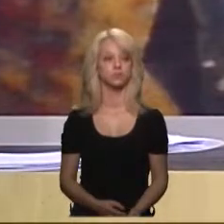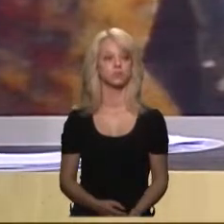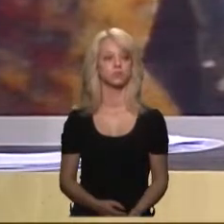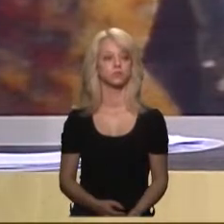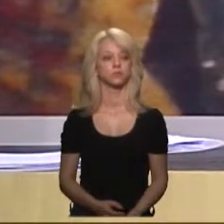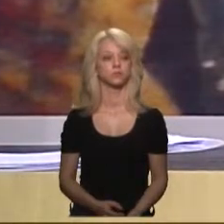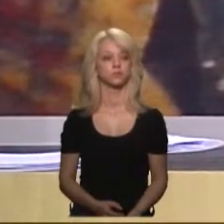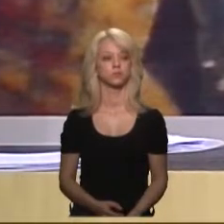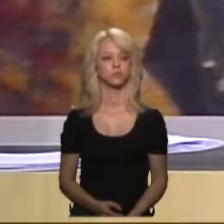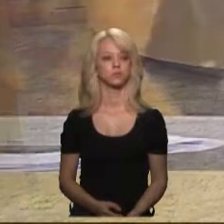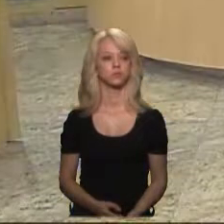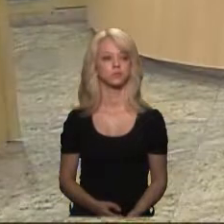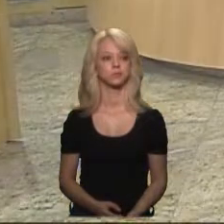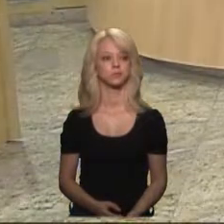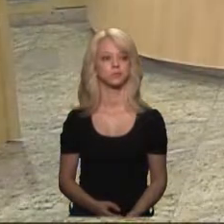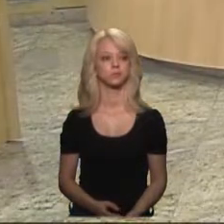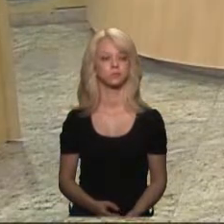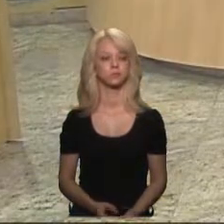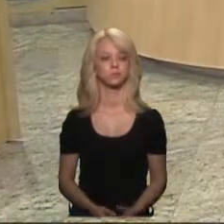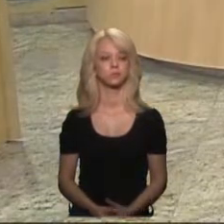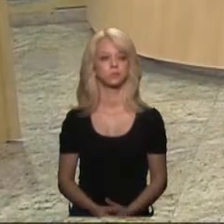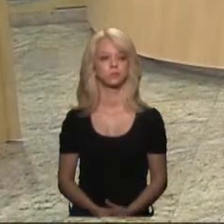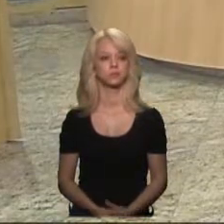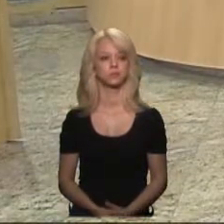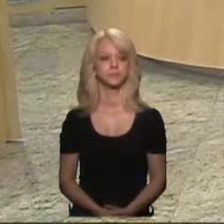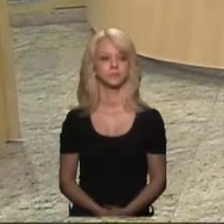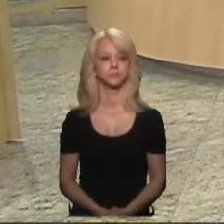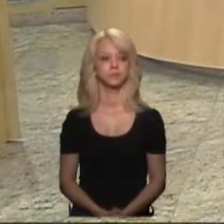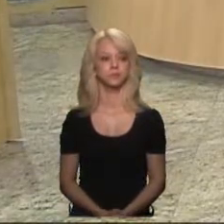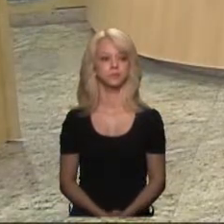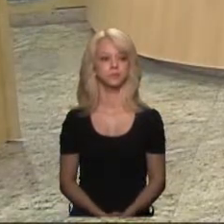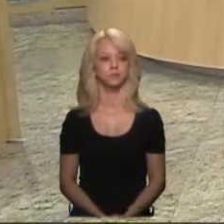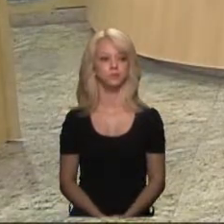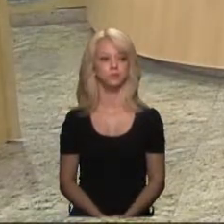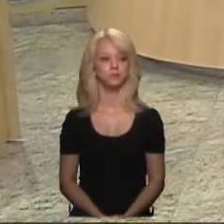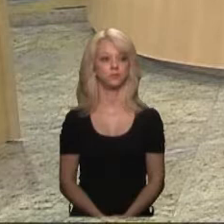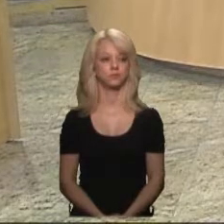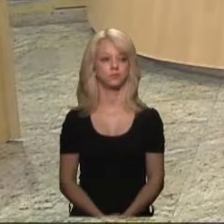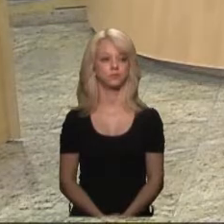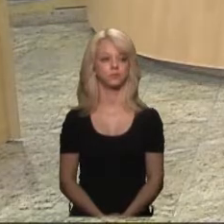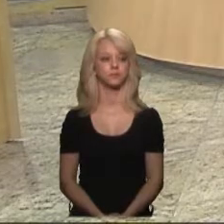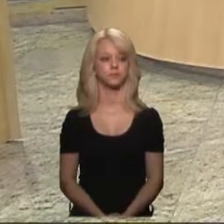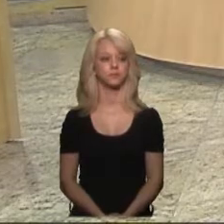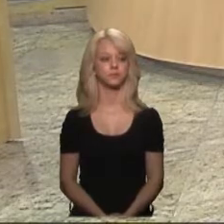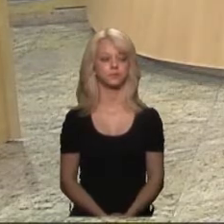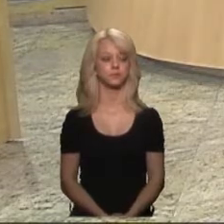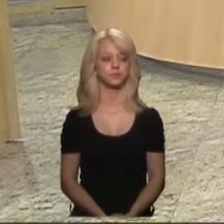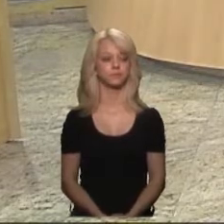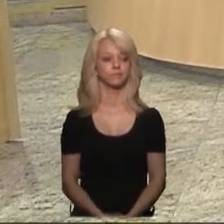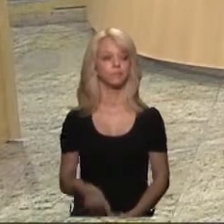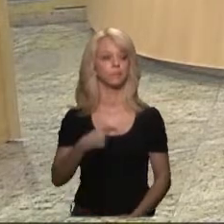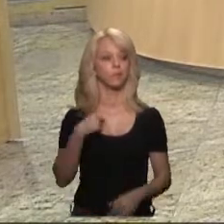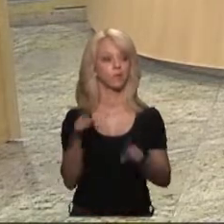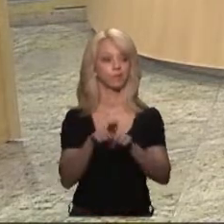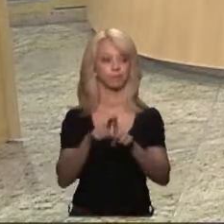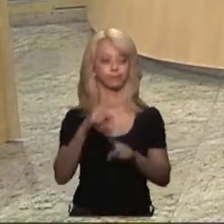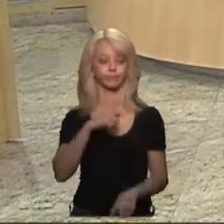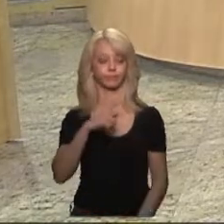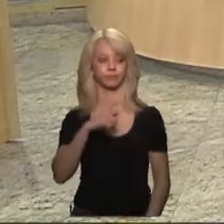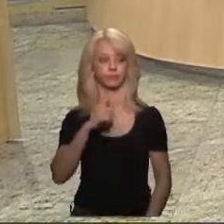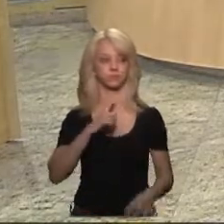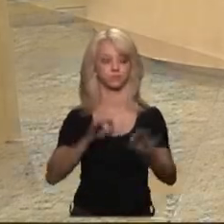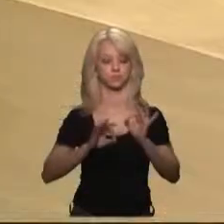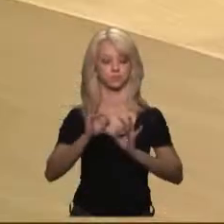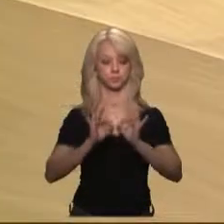costuma respeitando a pauta. Eu também tenho um projeto que eles 30 de abril de 2013, que já